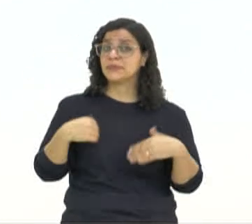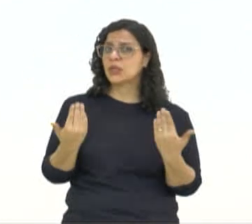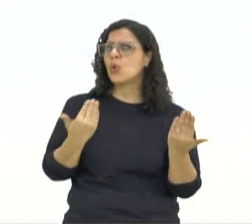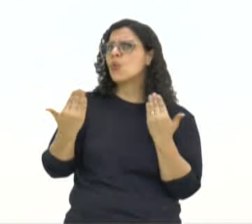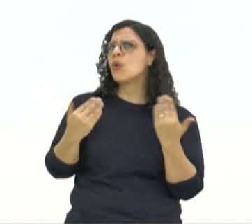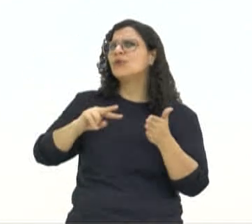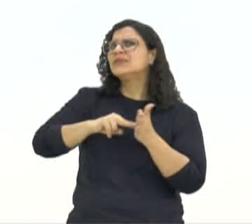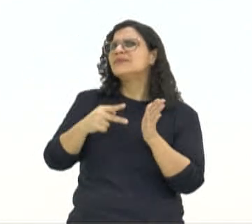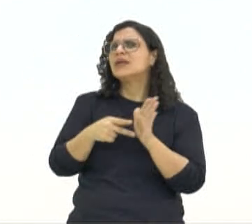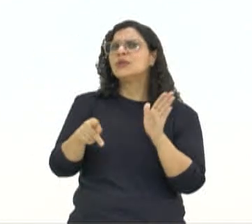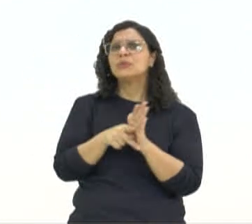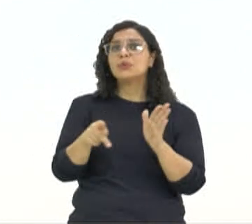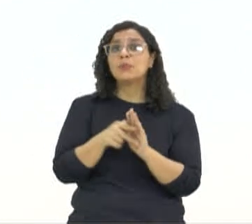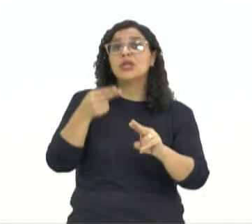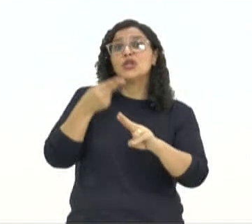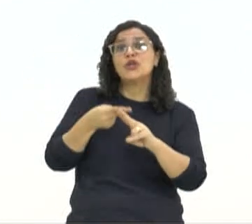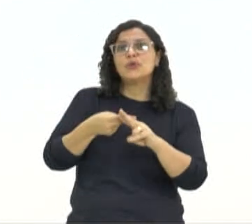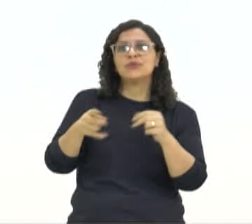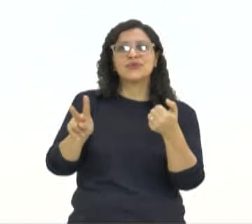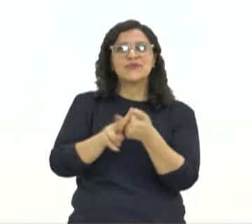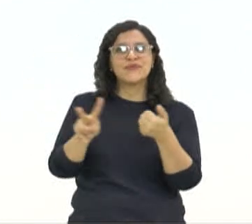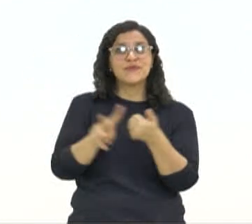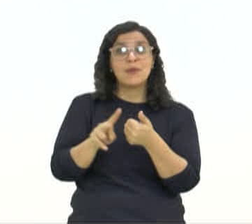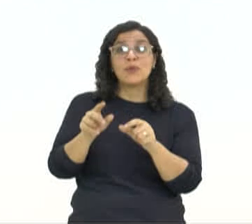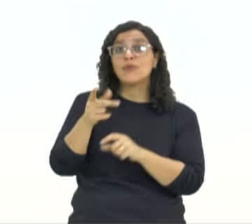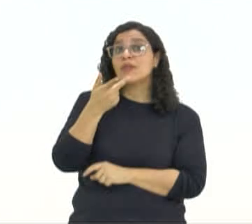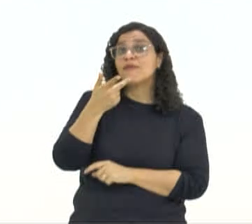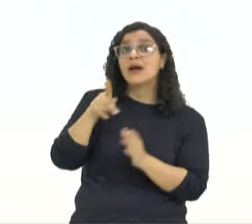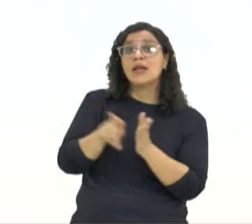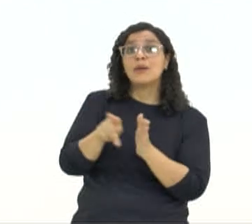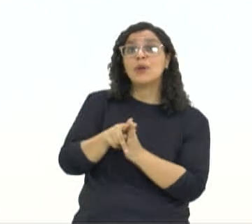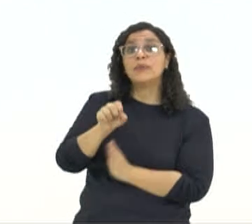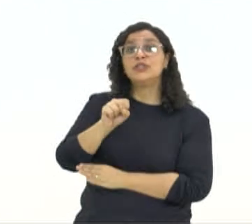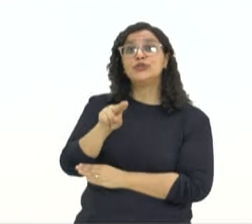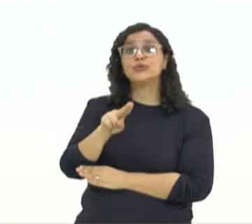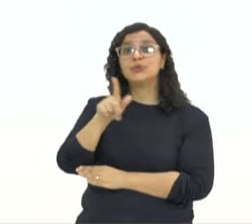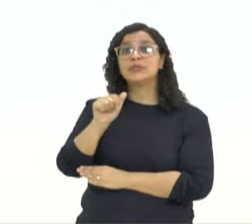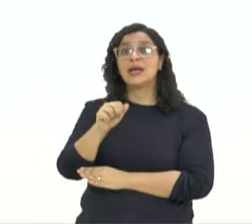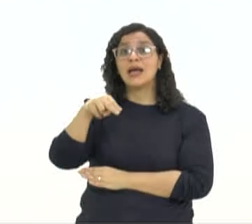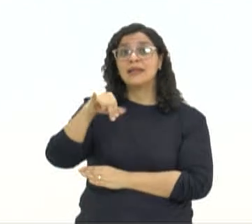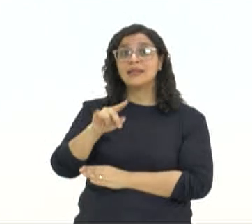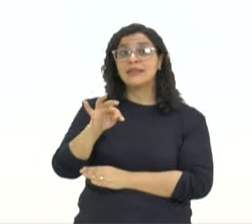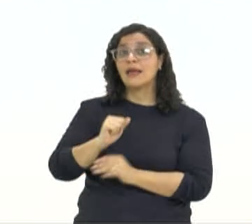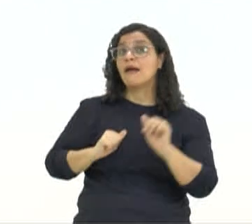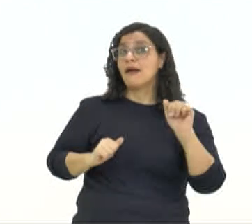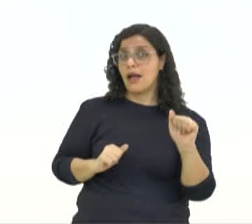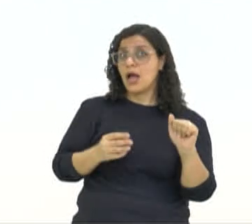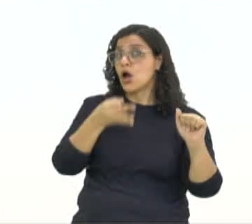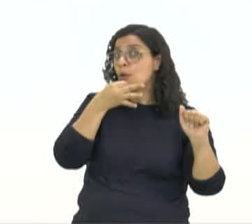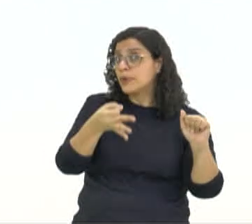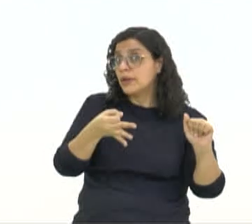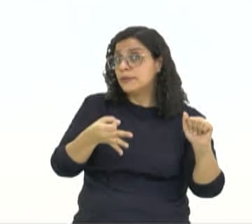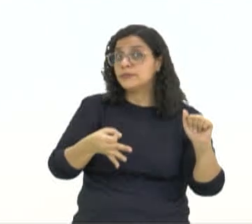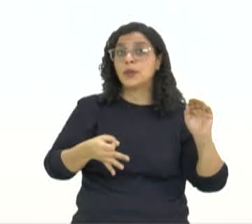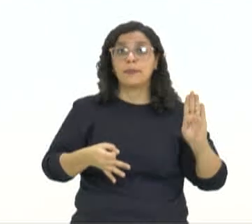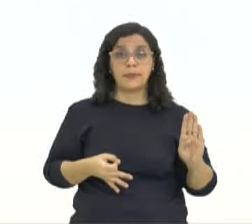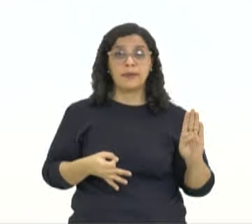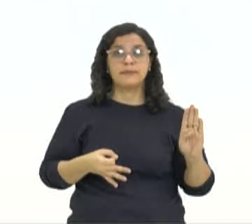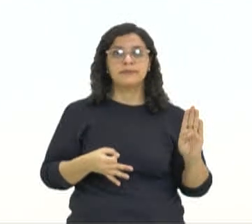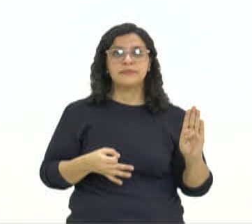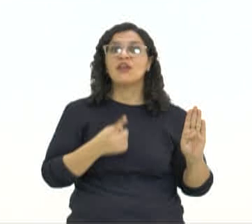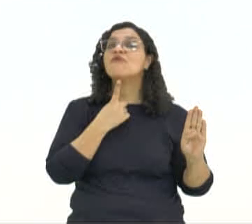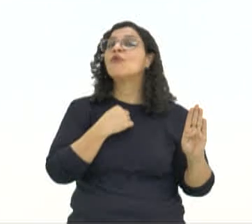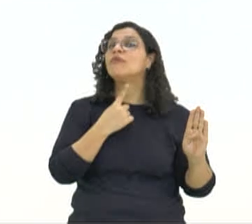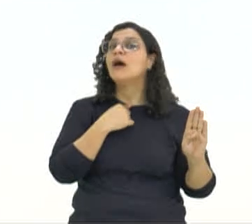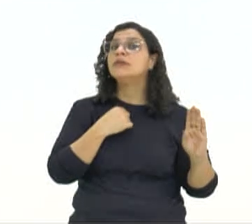é o sentido, né, do uso do subjuntivo na fala da Susanita? Será que é letra A, de opinião? Letra B,